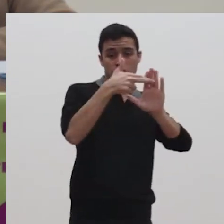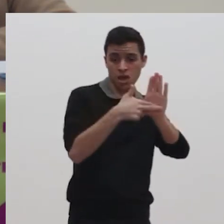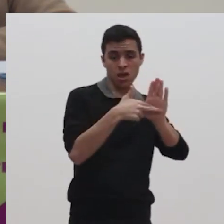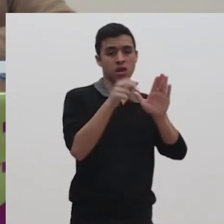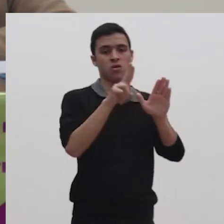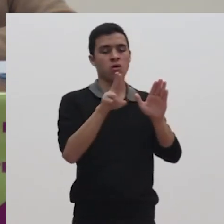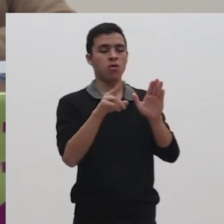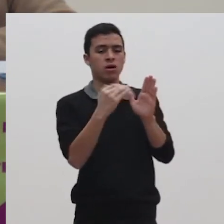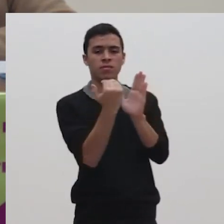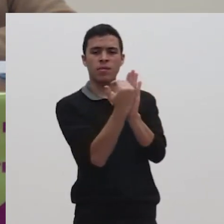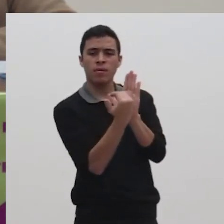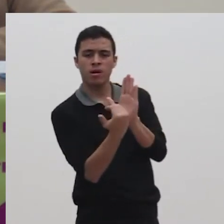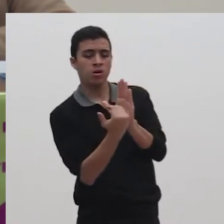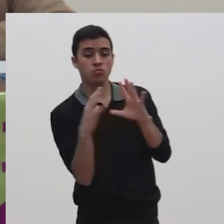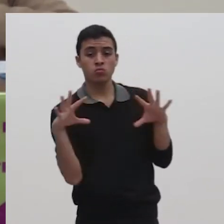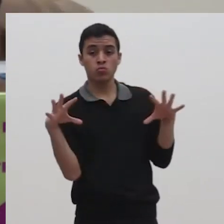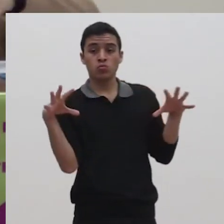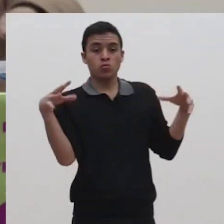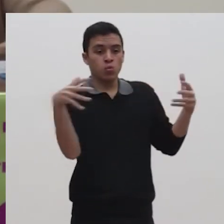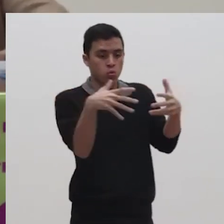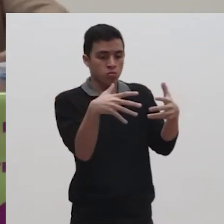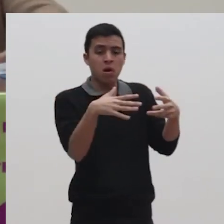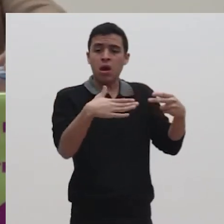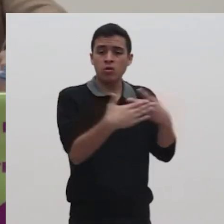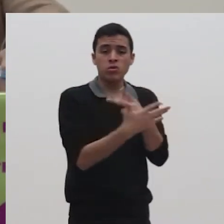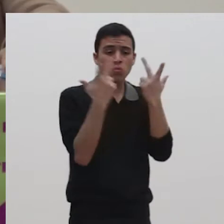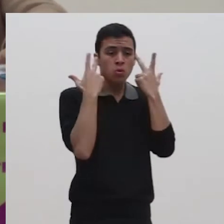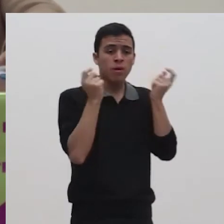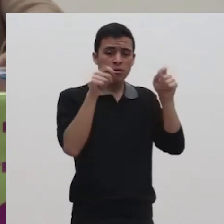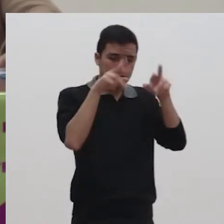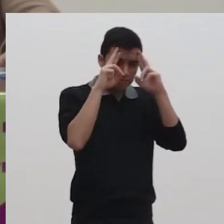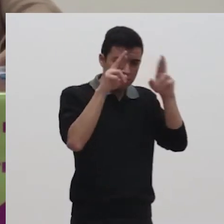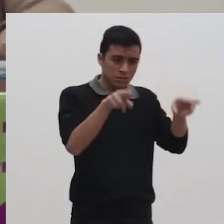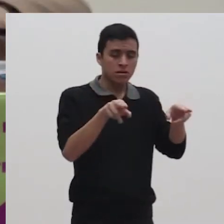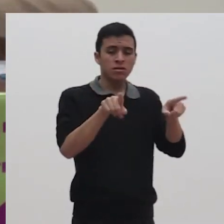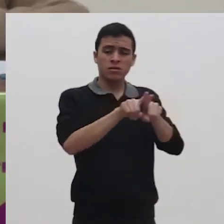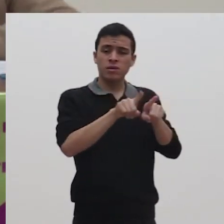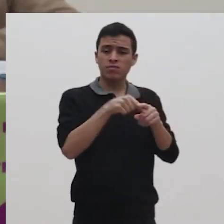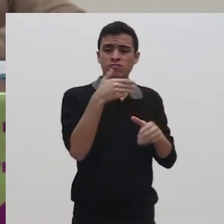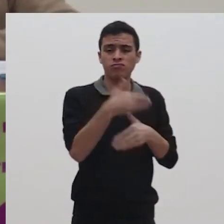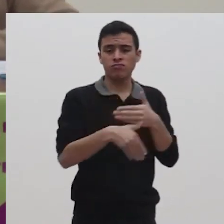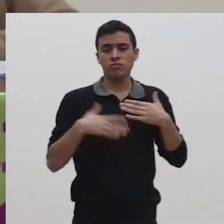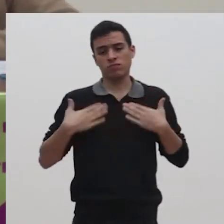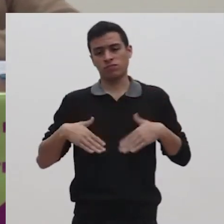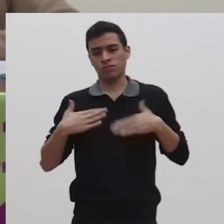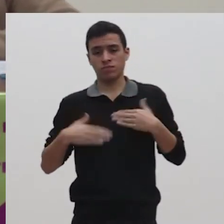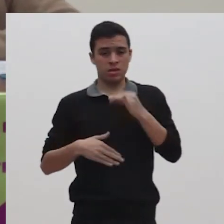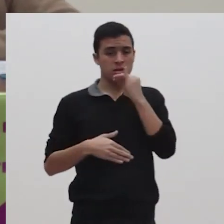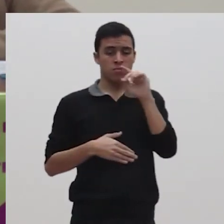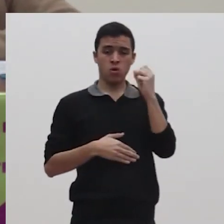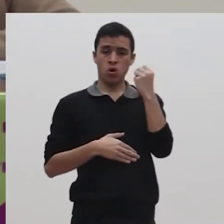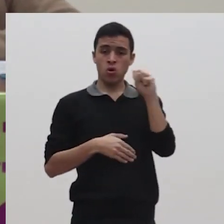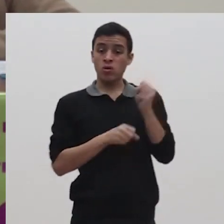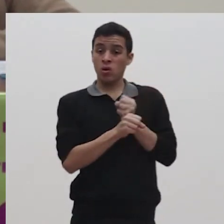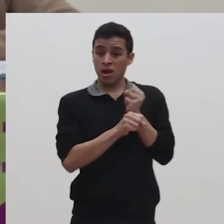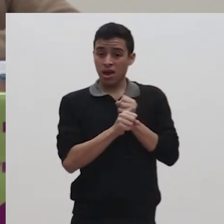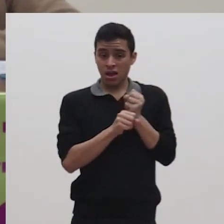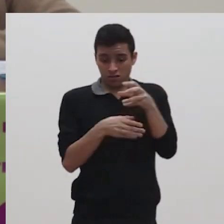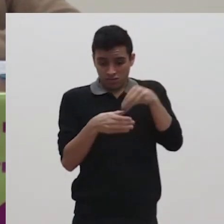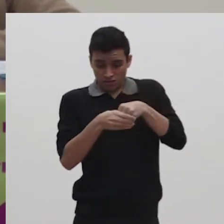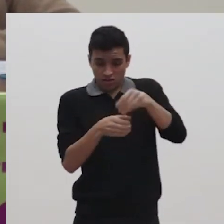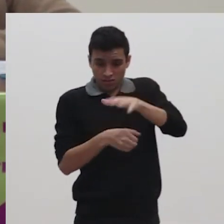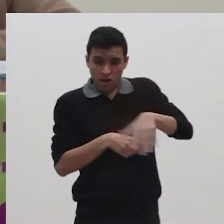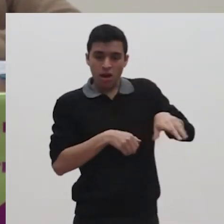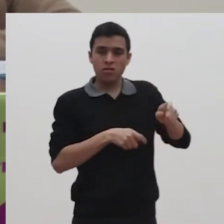ou as gestões, de um modo geral, acontecem sem problemas, ou acontecem com muito mais tranquilidade. Eu tenho 8 anos de gestão dentro